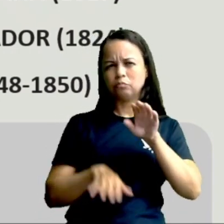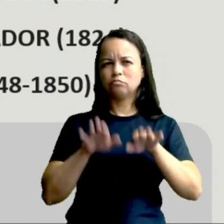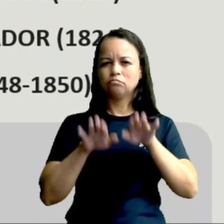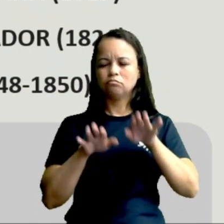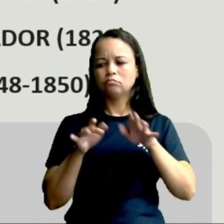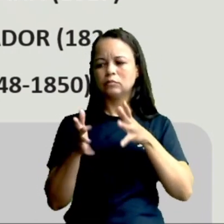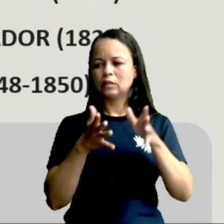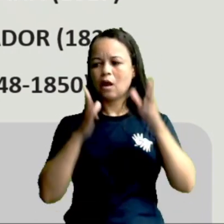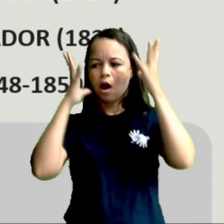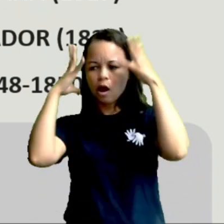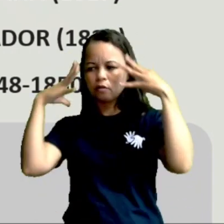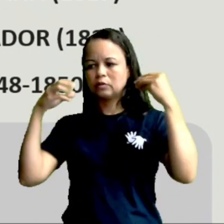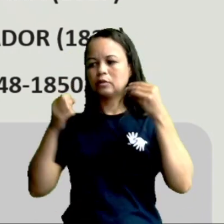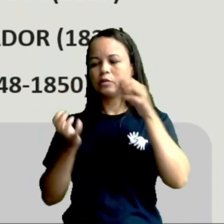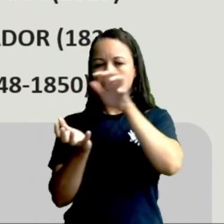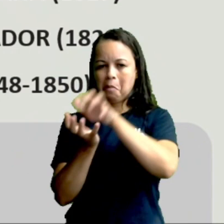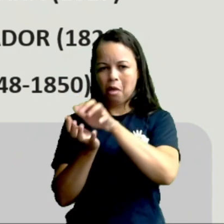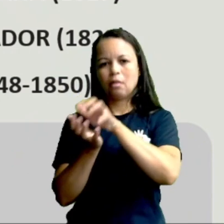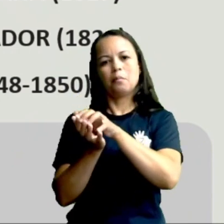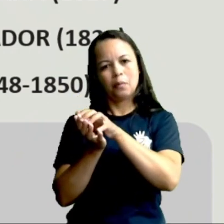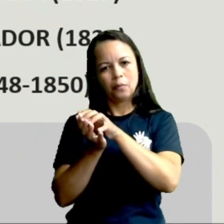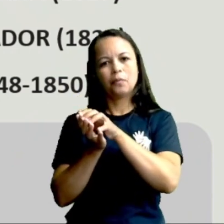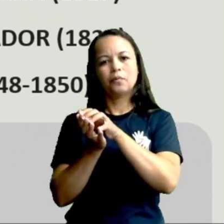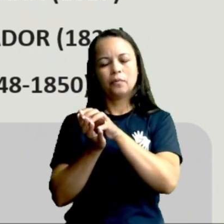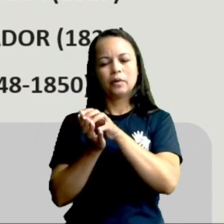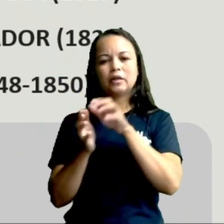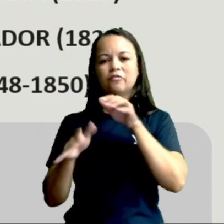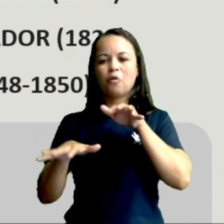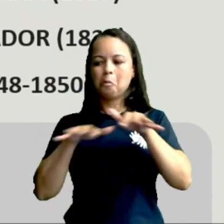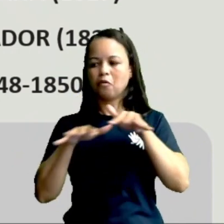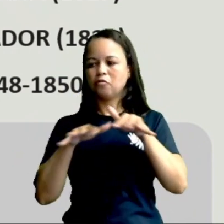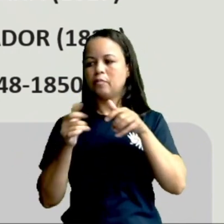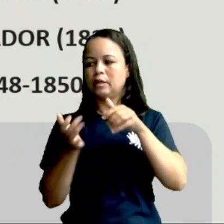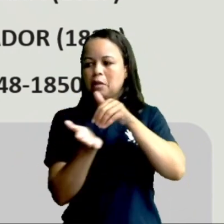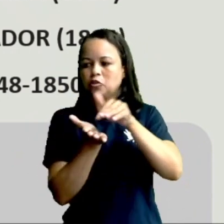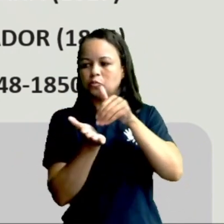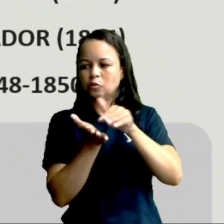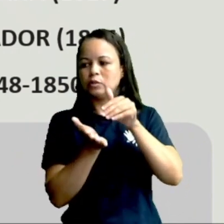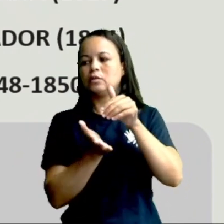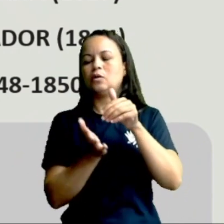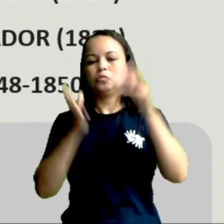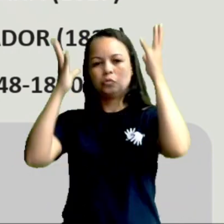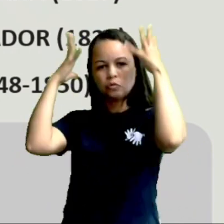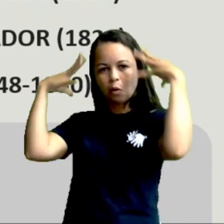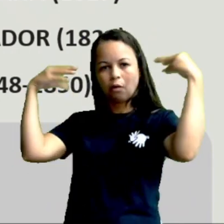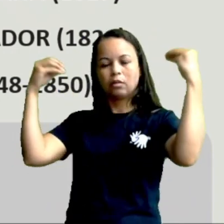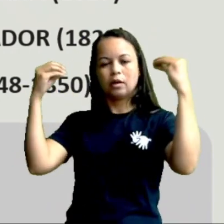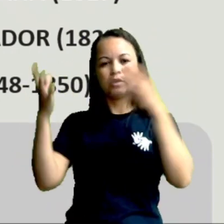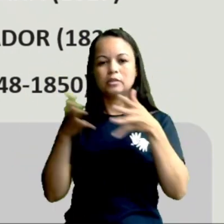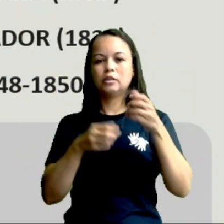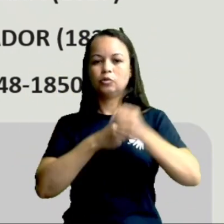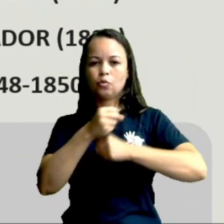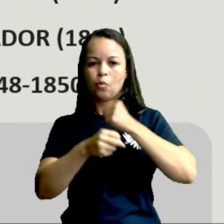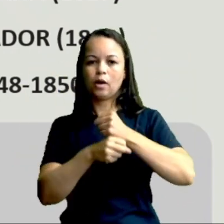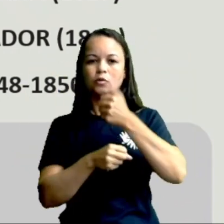invasão holandesa, nós tivemos a insurreição pernambucana, que foi um movimento para expulsar os holandeses, né? E aí durou